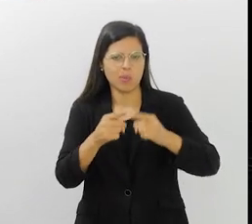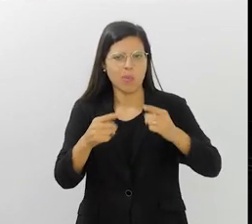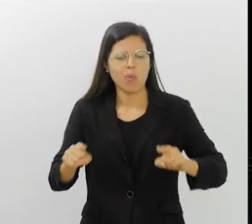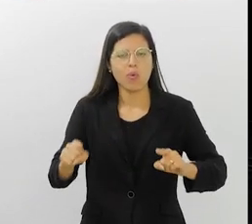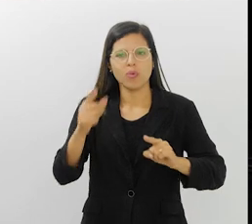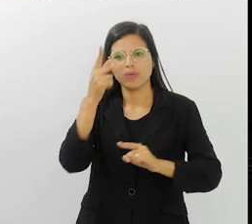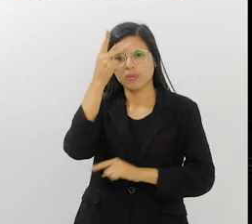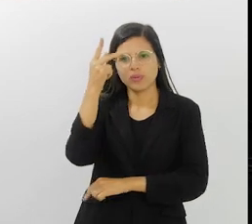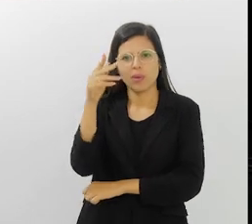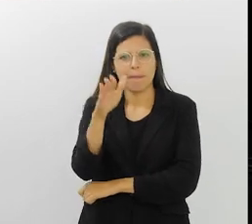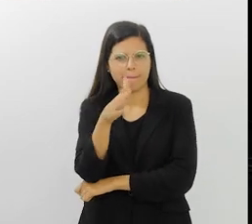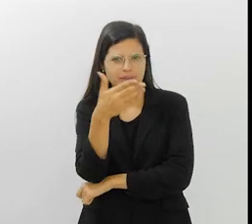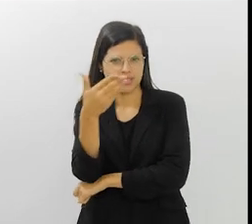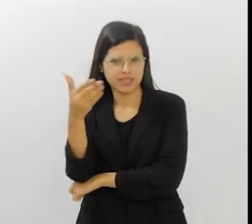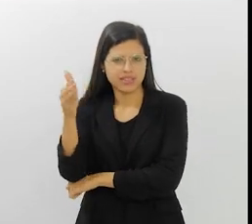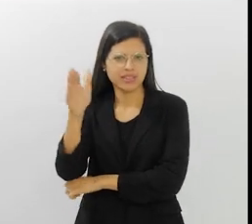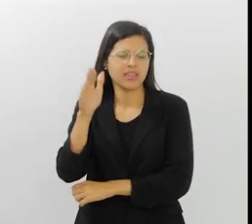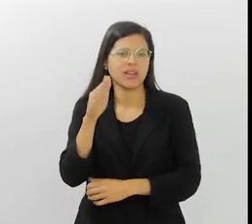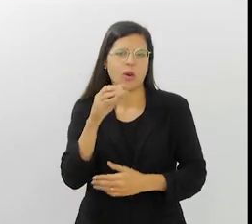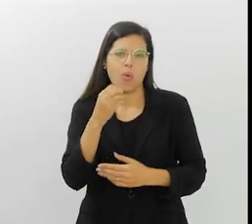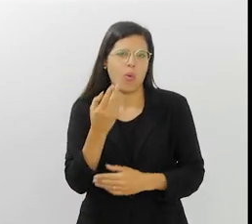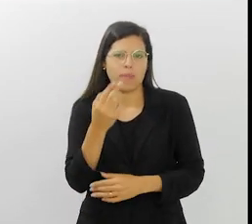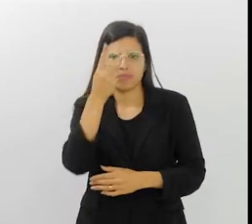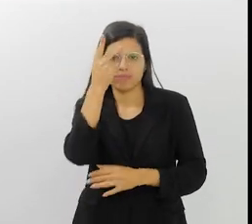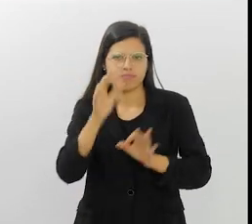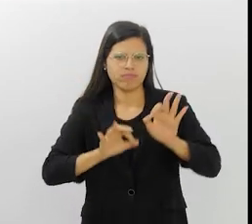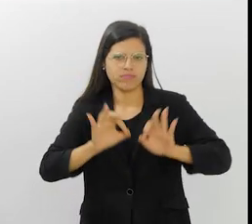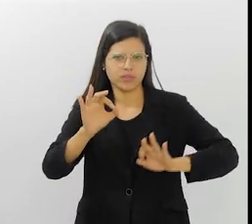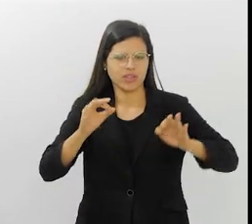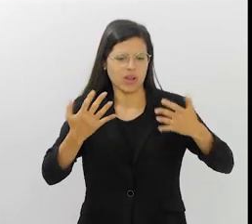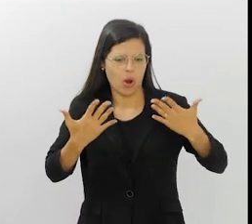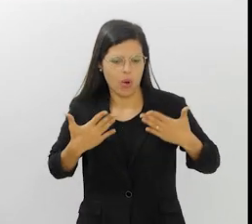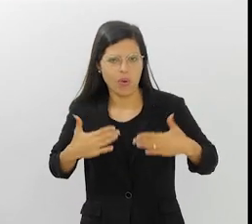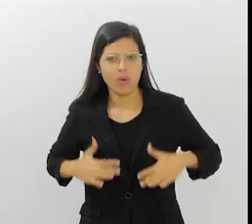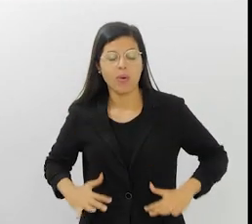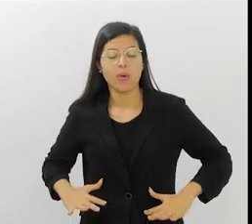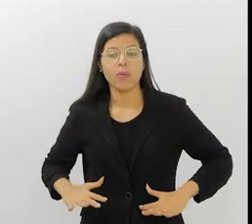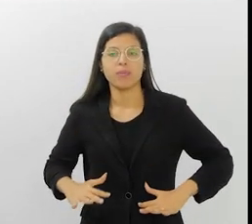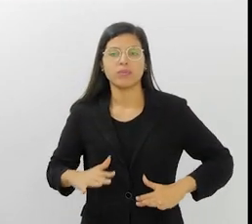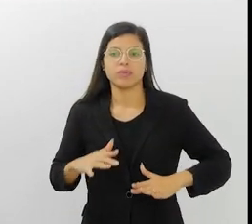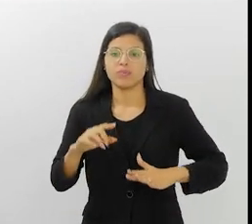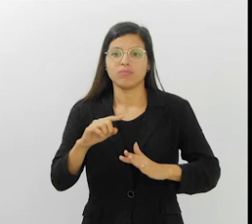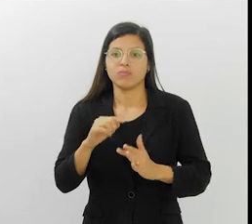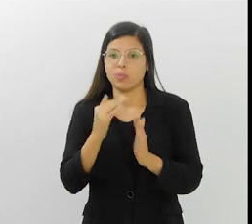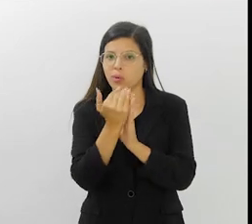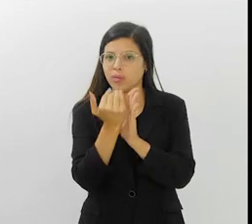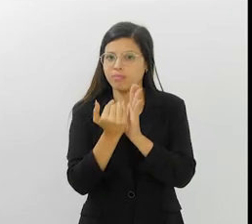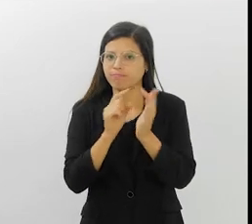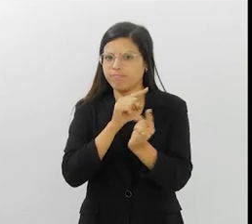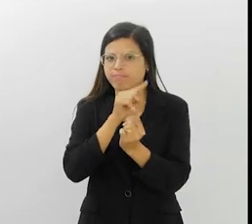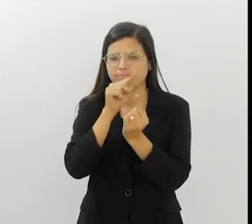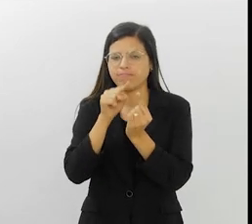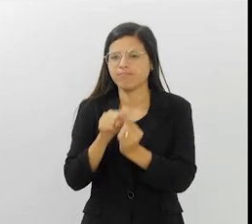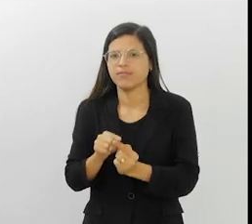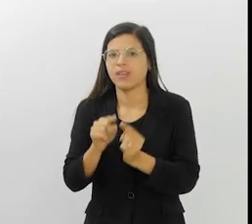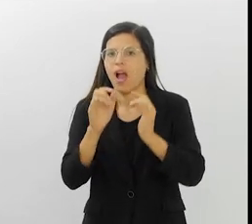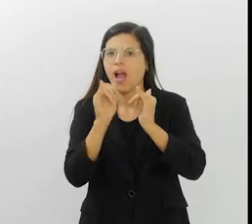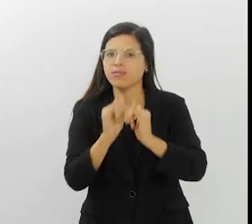como funciona um figurinista. Então, o nosso programa tem esse objetivo, né? De chegar lá e informar. Quem sabe ali você